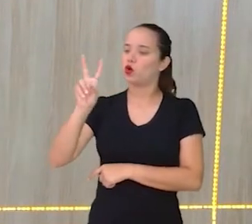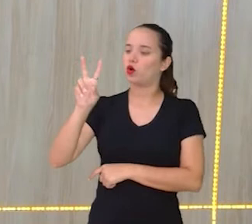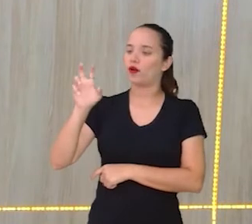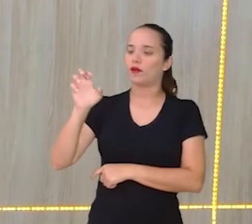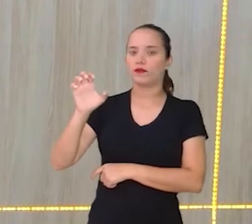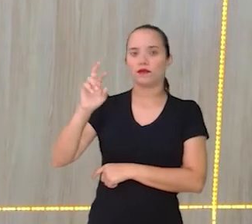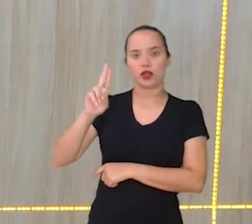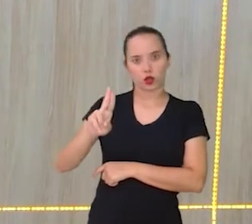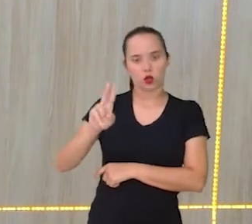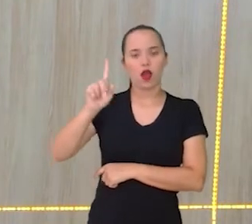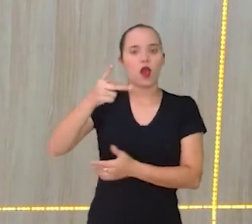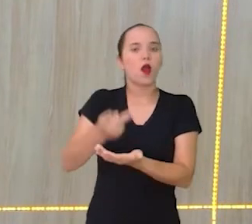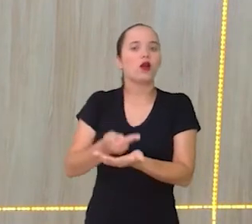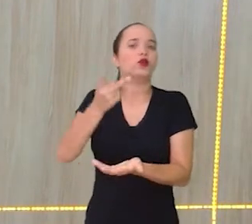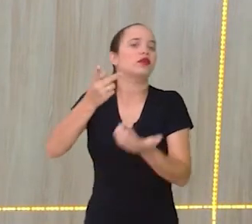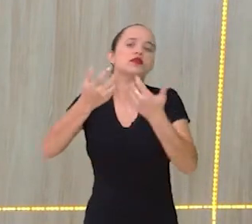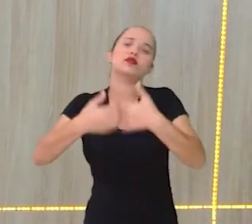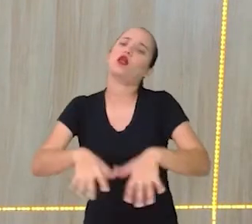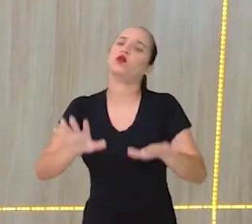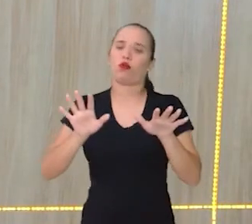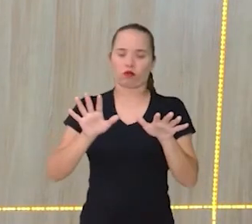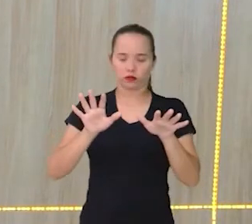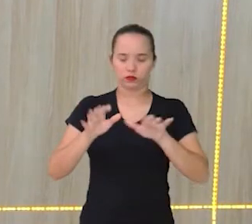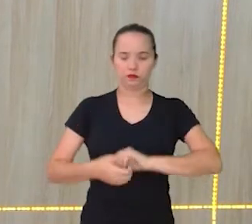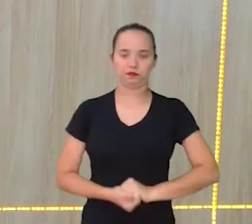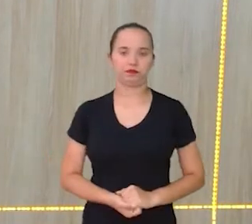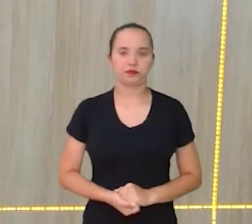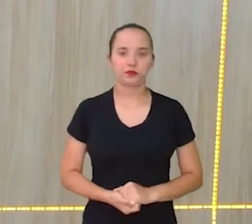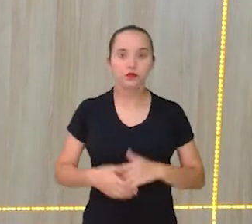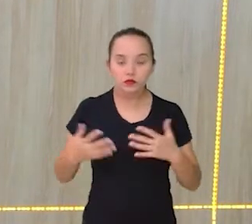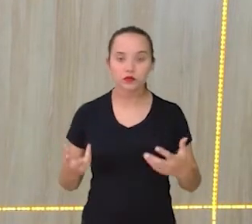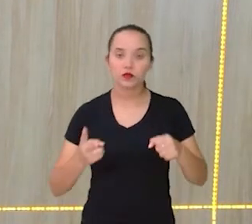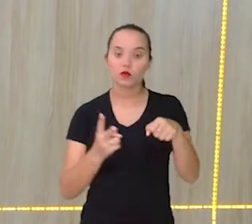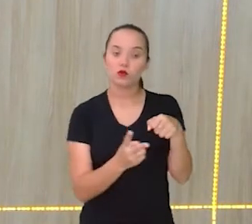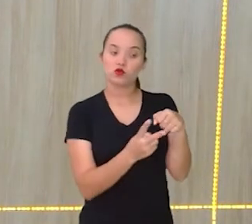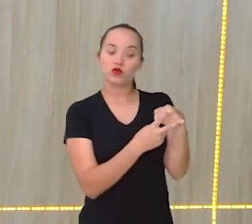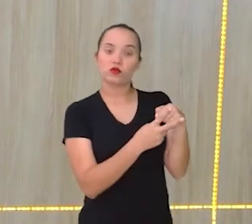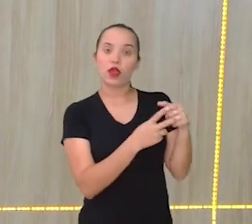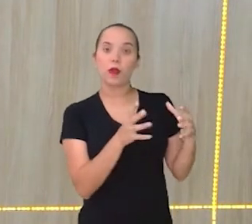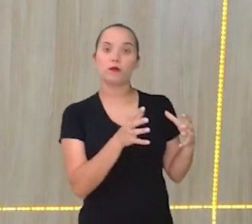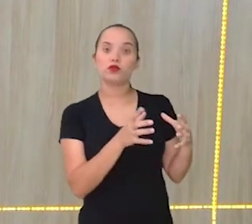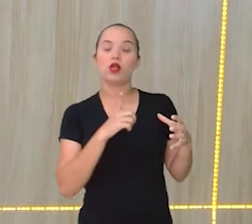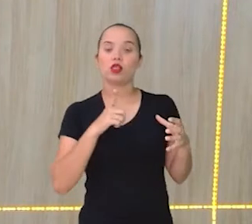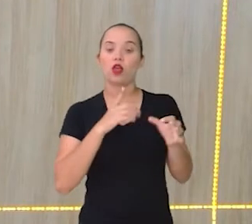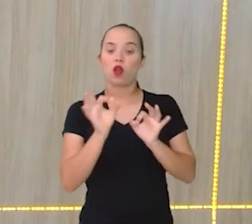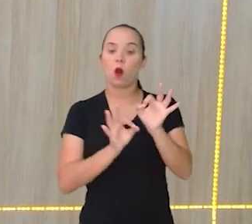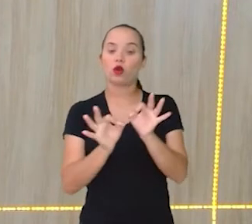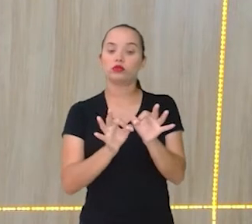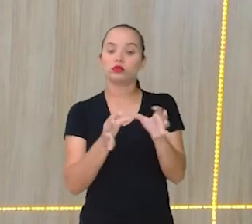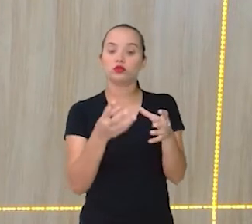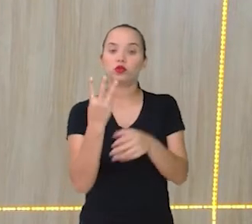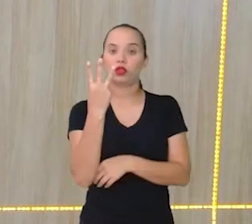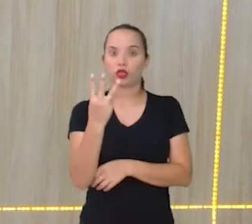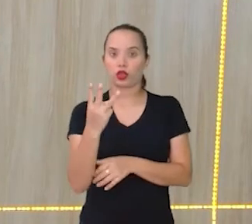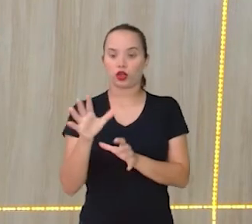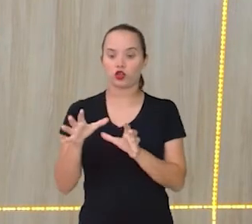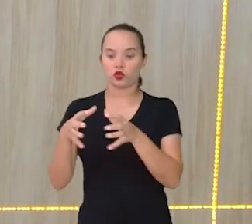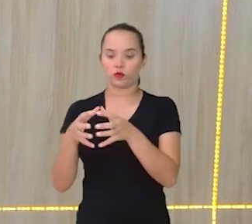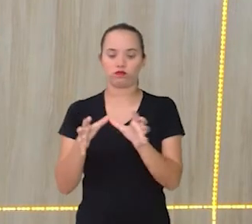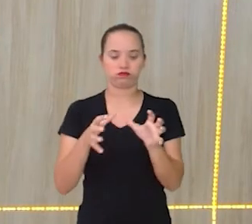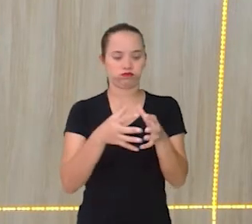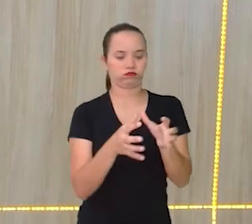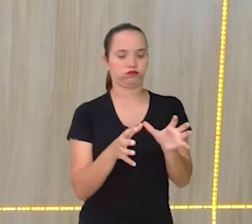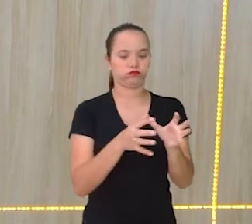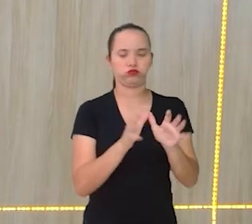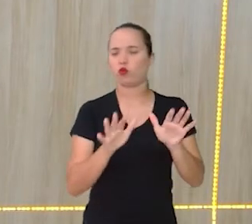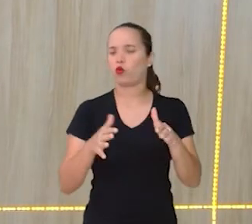natureza, certo? Os verbos, gente, são agrupados em três conjugações. Quais são essas